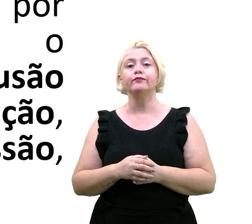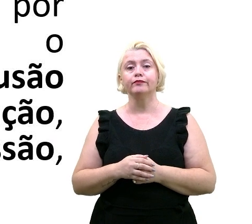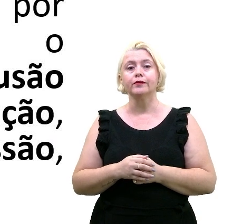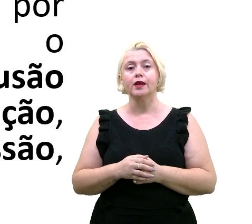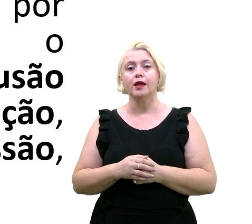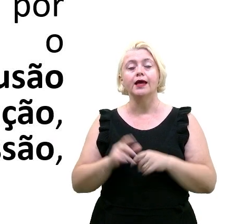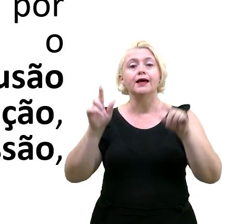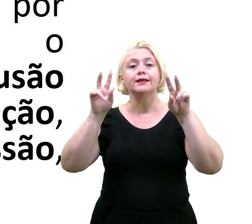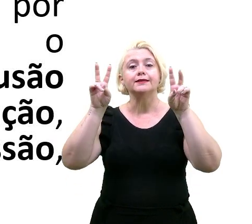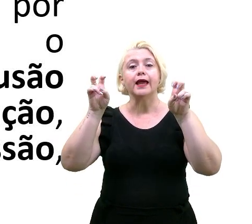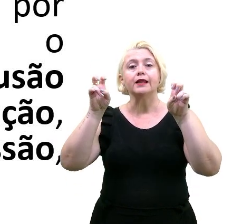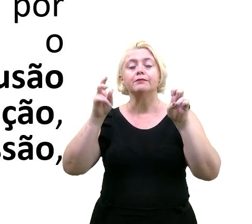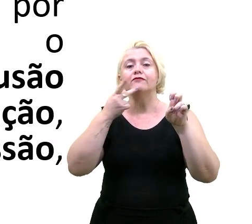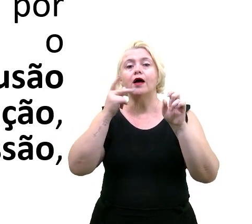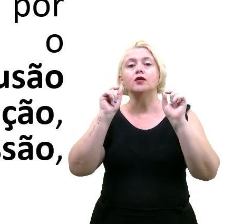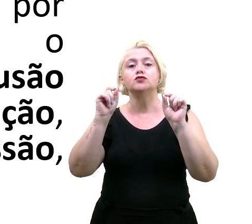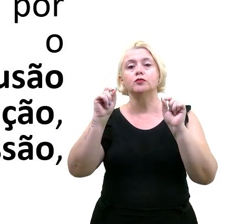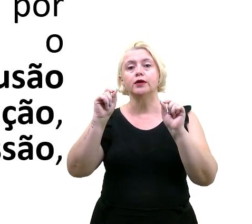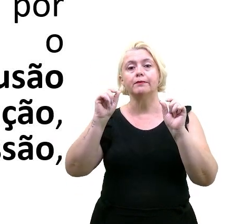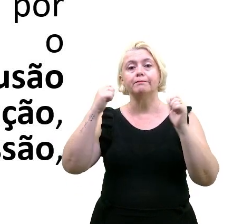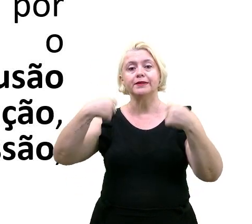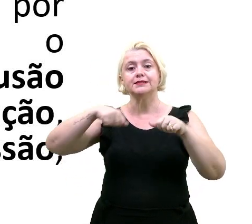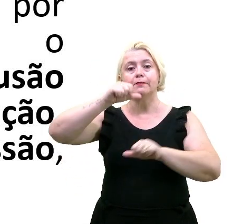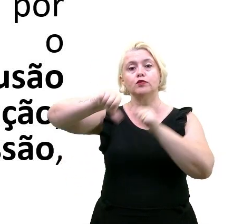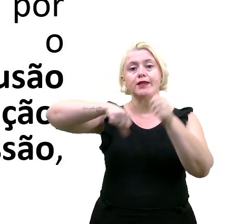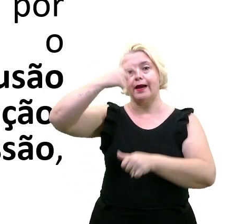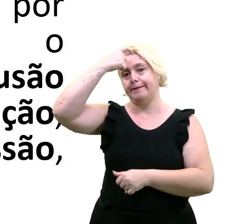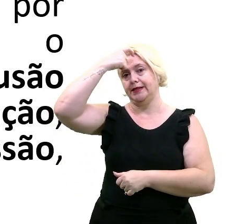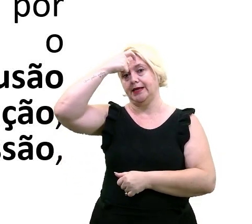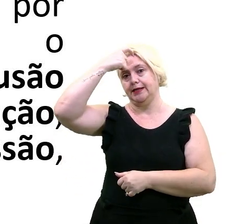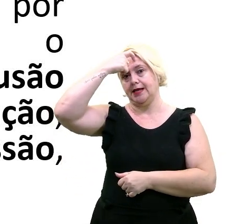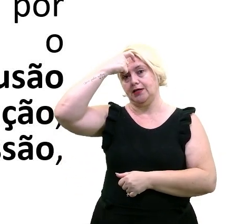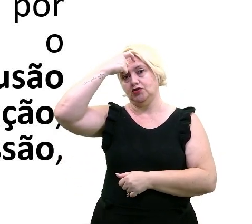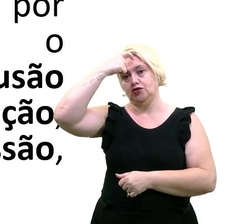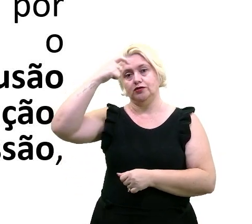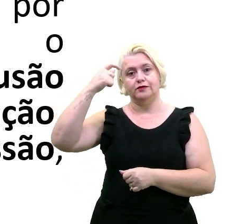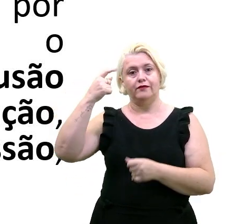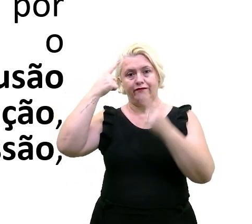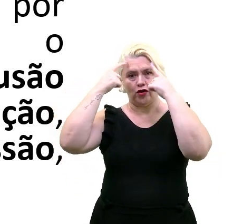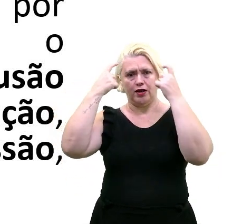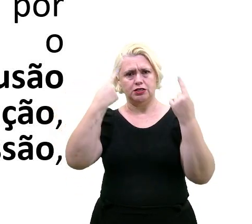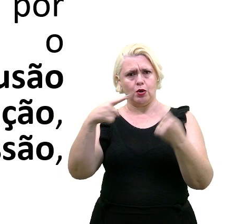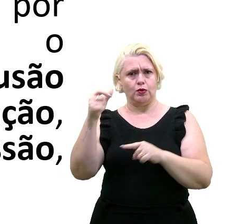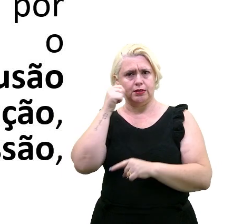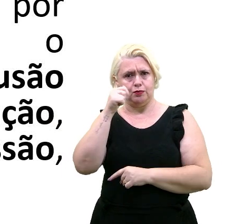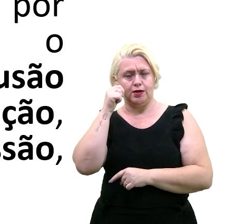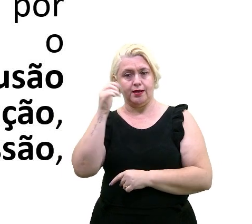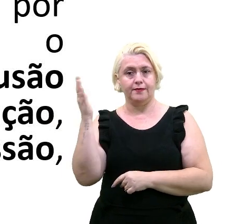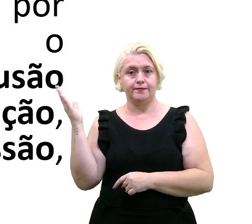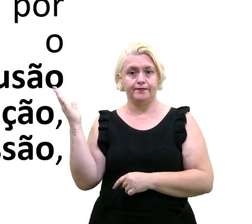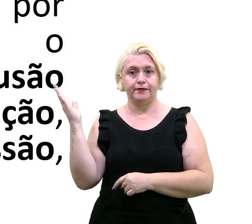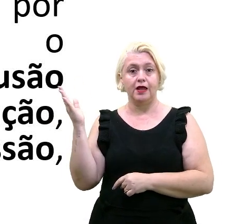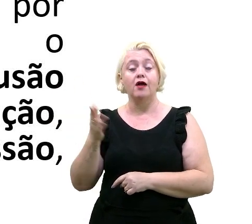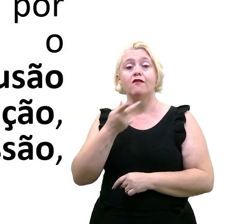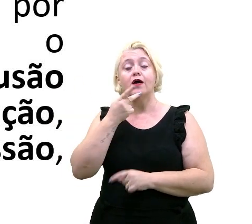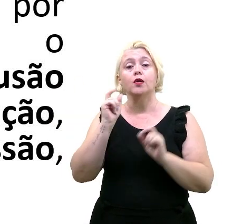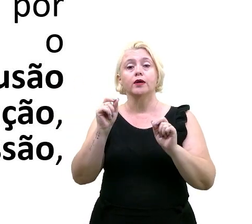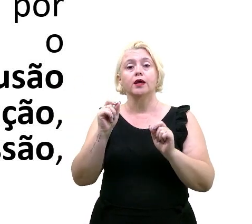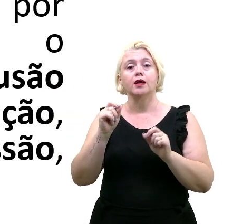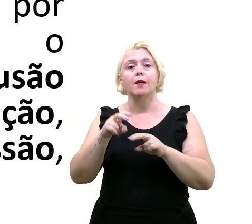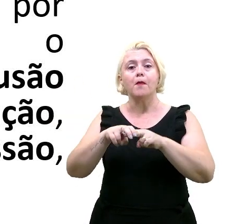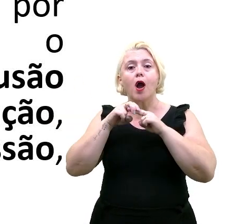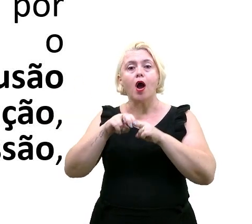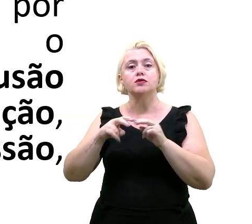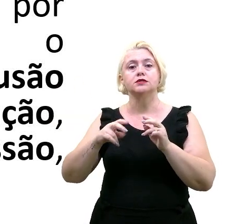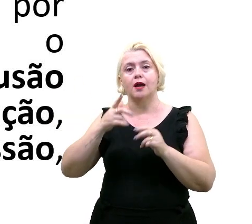apresentava como mudança de mentalidade então aqui retomou essa ideia citando o machismo que é